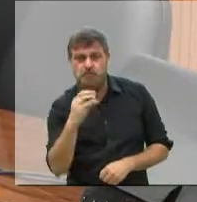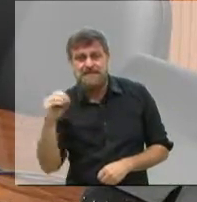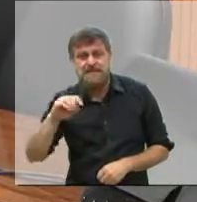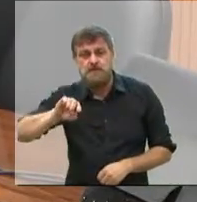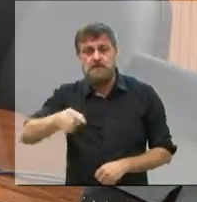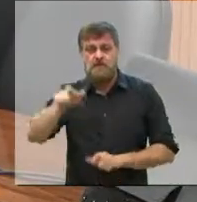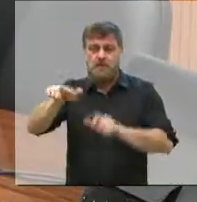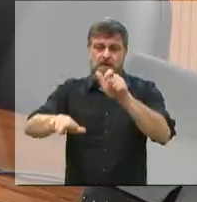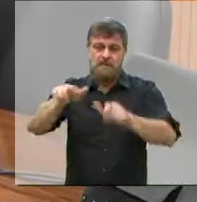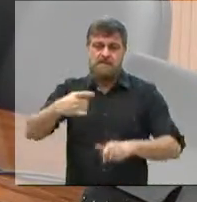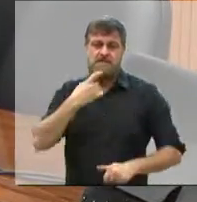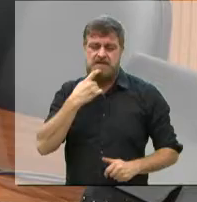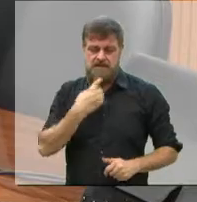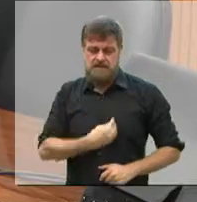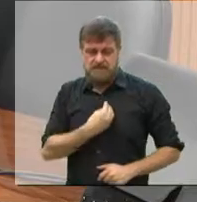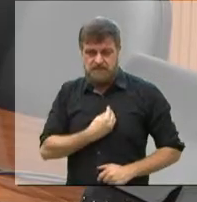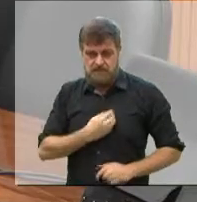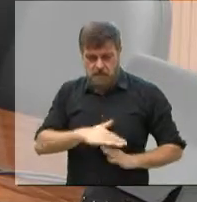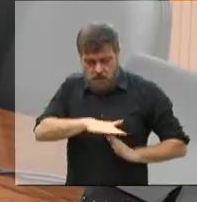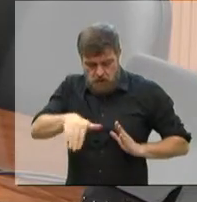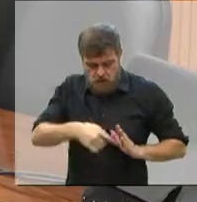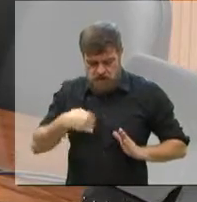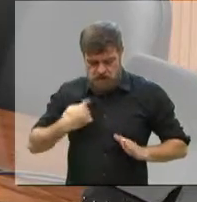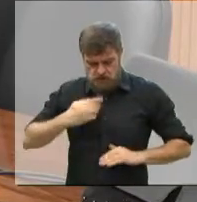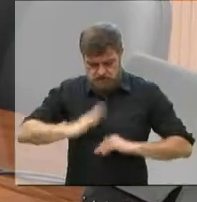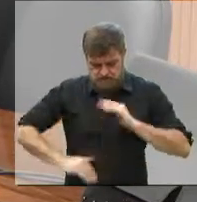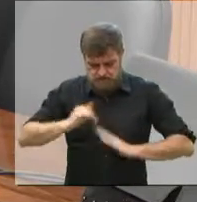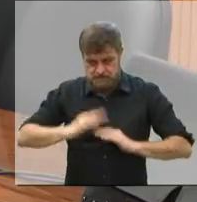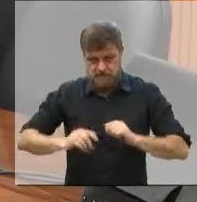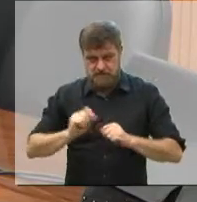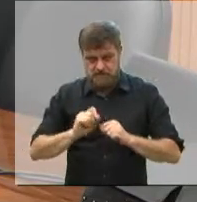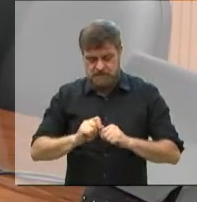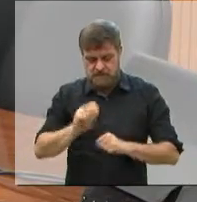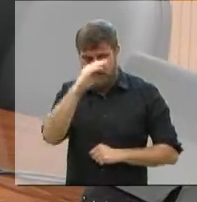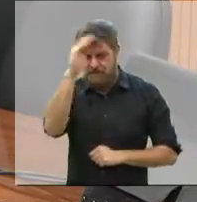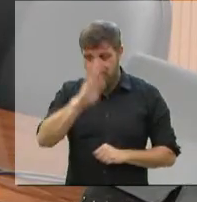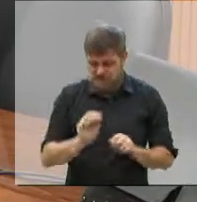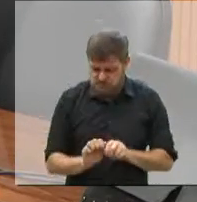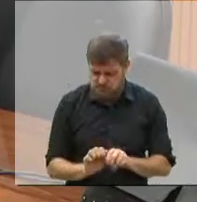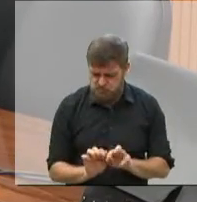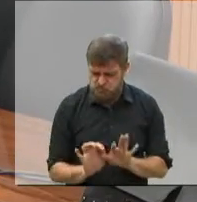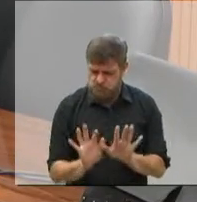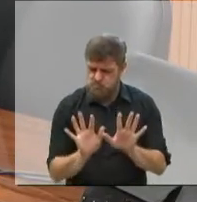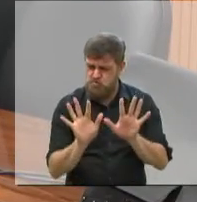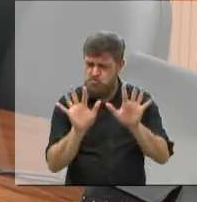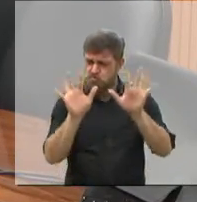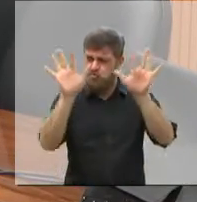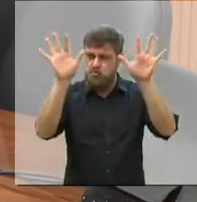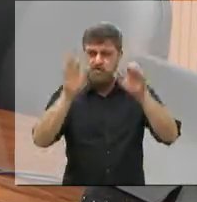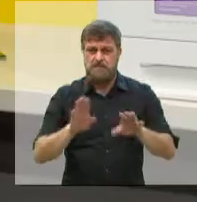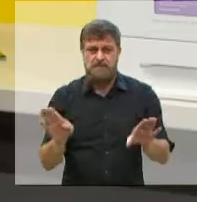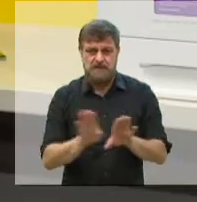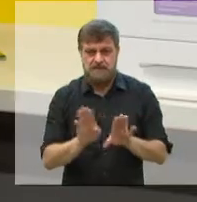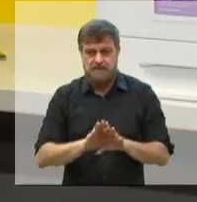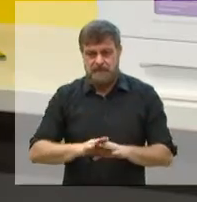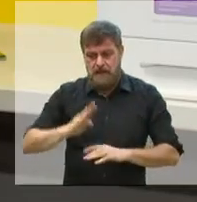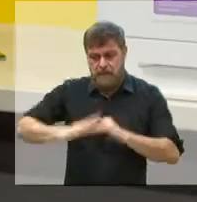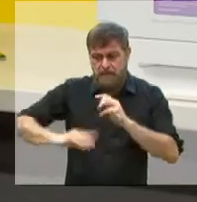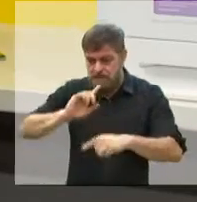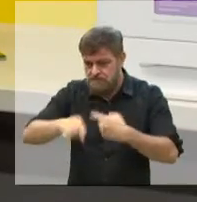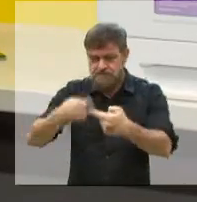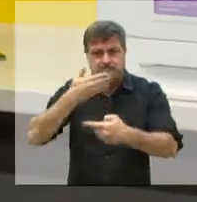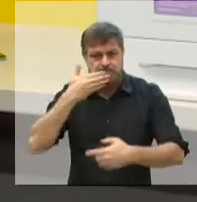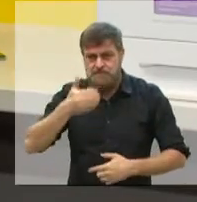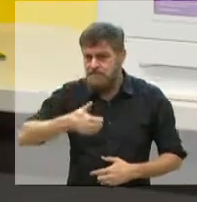alguma, tudo que a gente faz aqui repercute aqui no nosso Brasil, no nosso estado, e está repercutindo para o bem. E essa